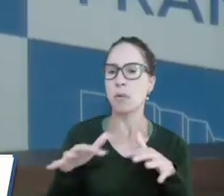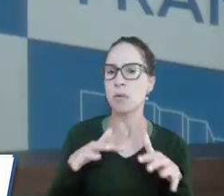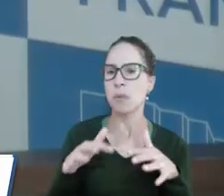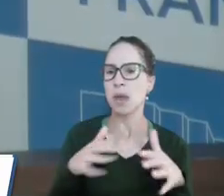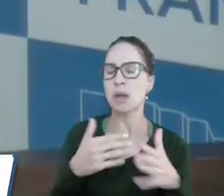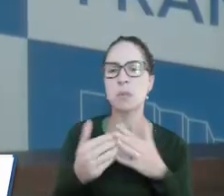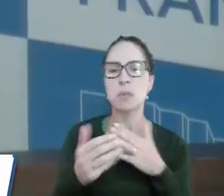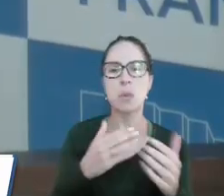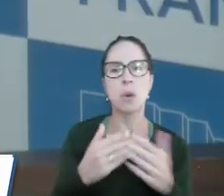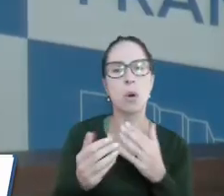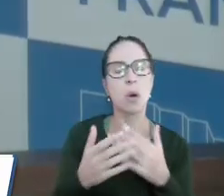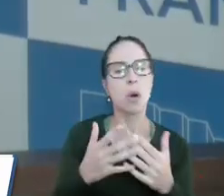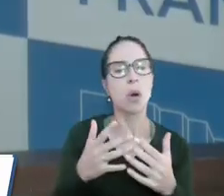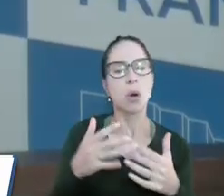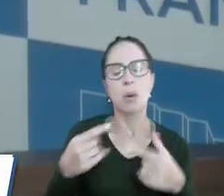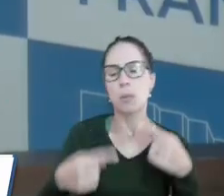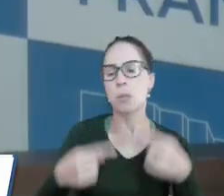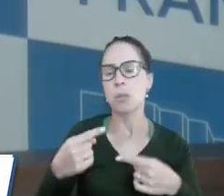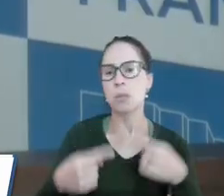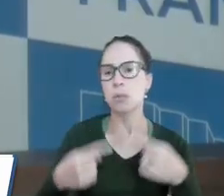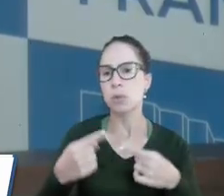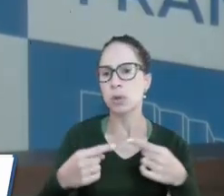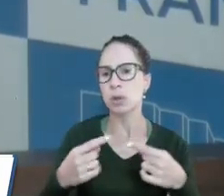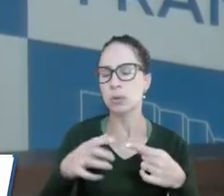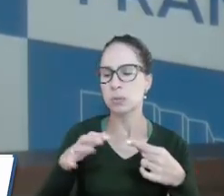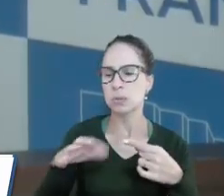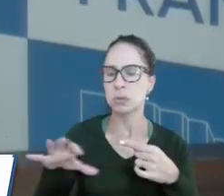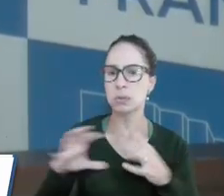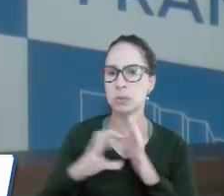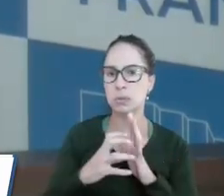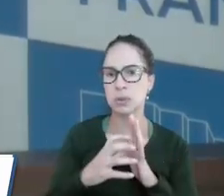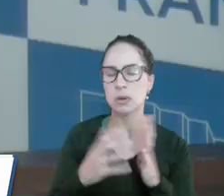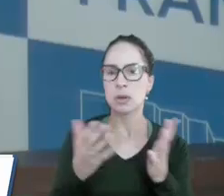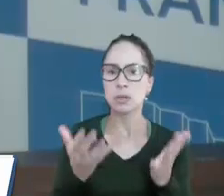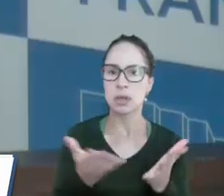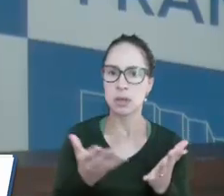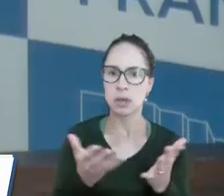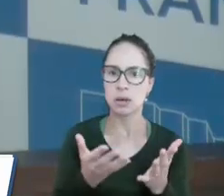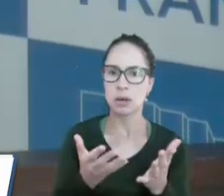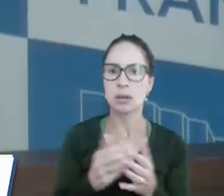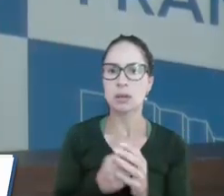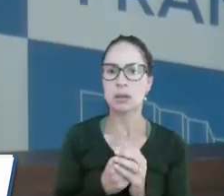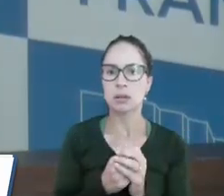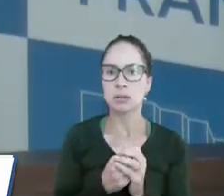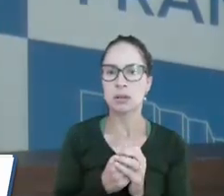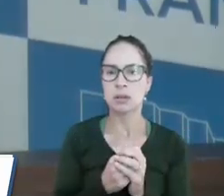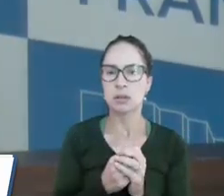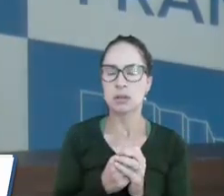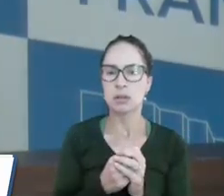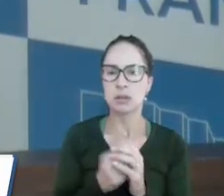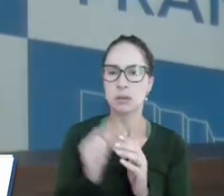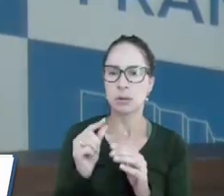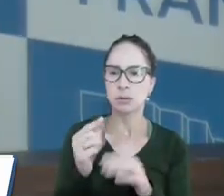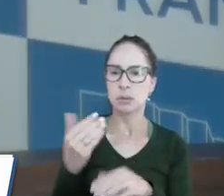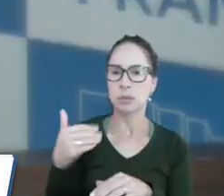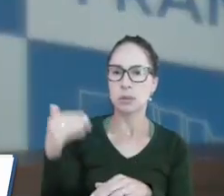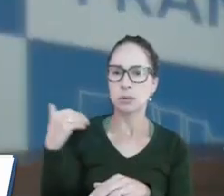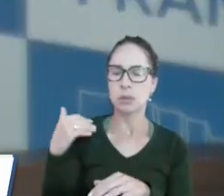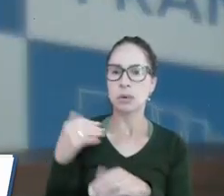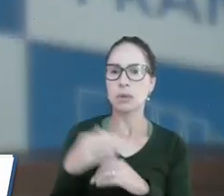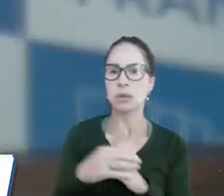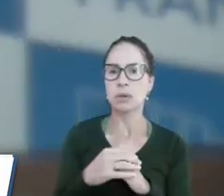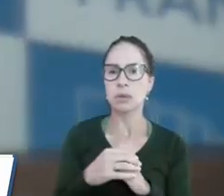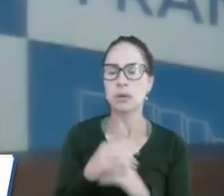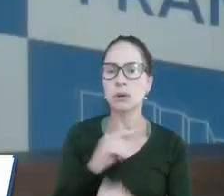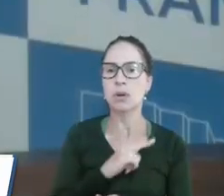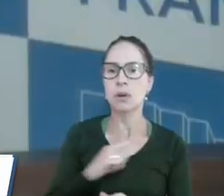qualquer espectro político. E hoje, há poucos minutos atrás, o governador